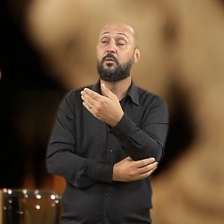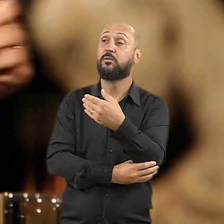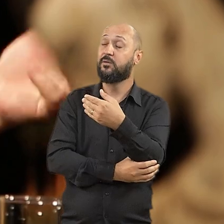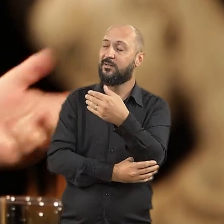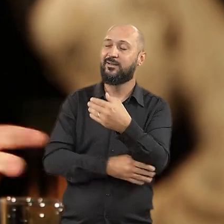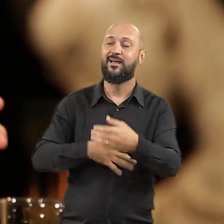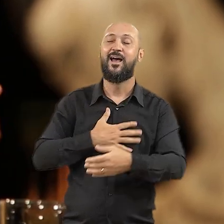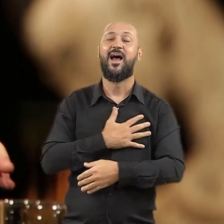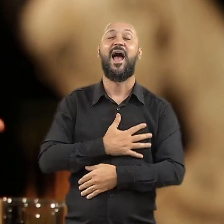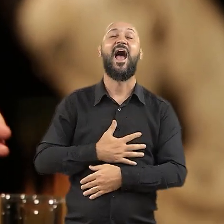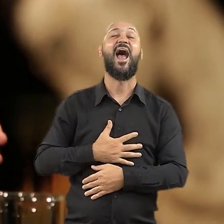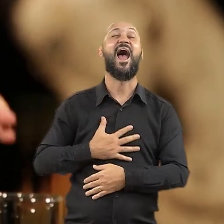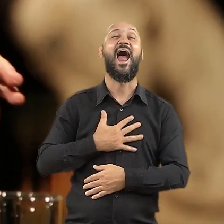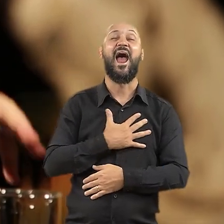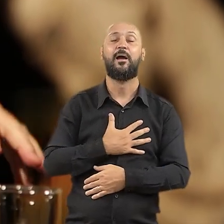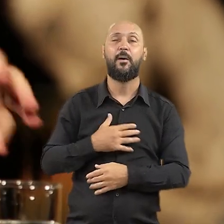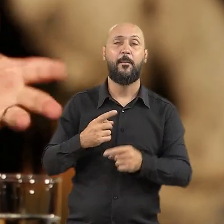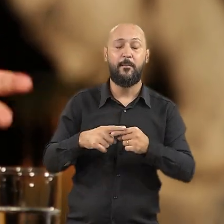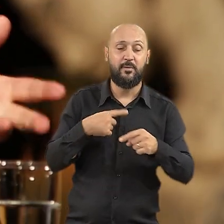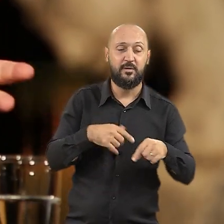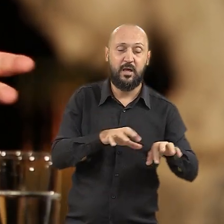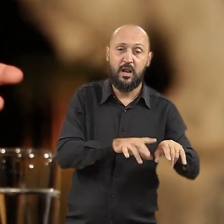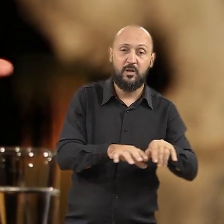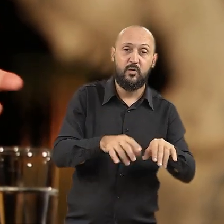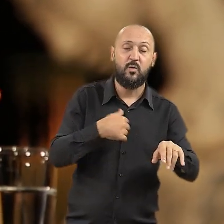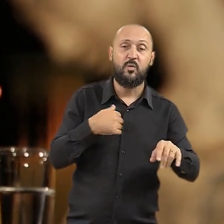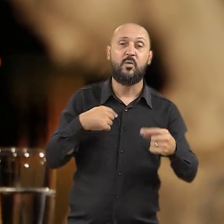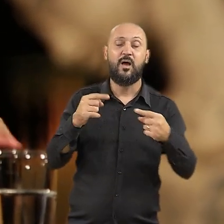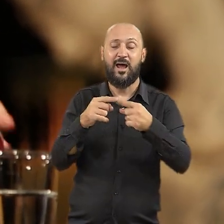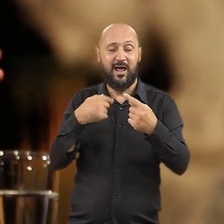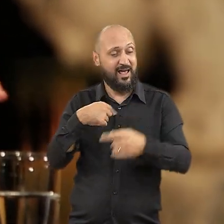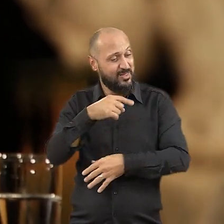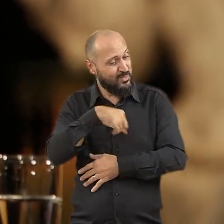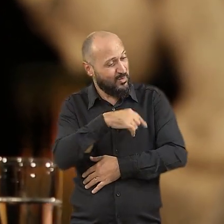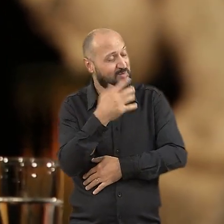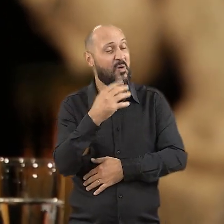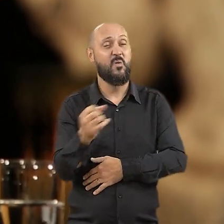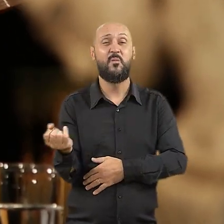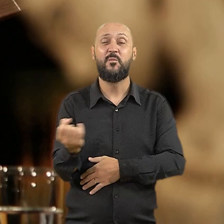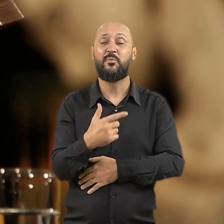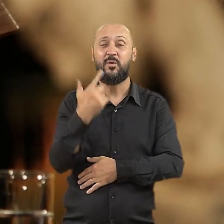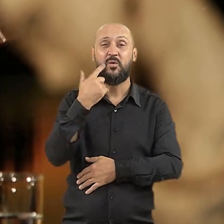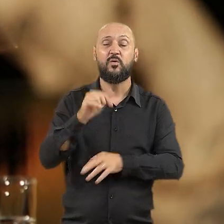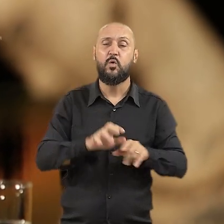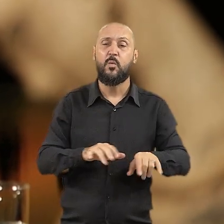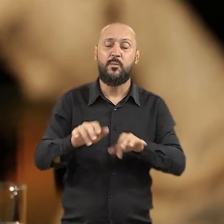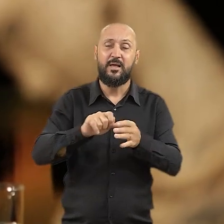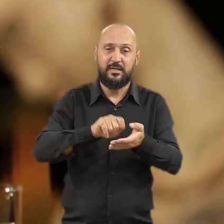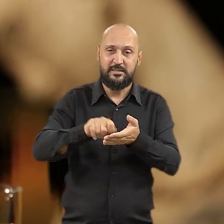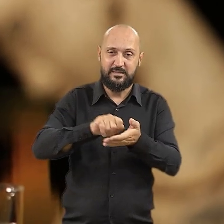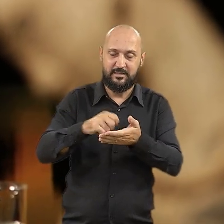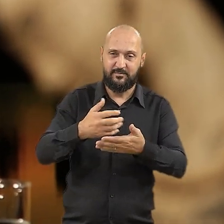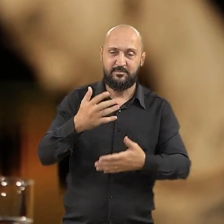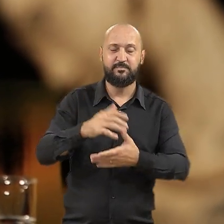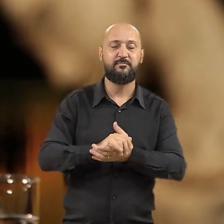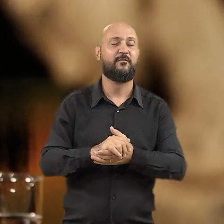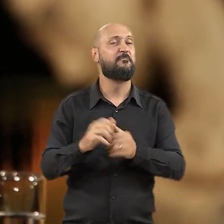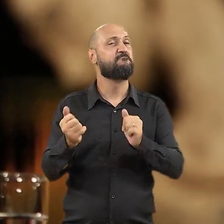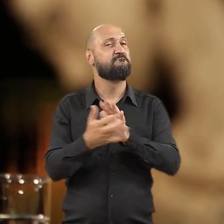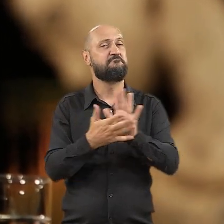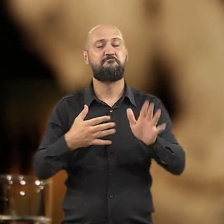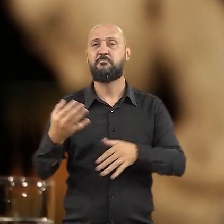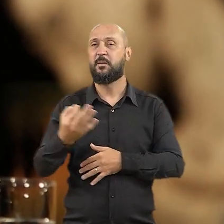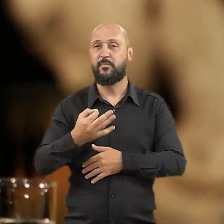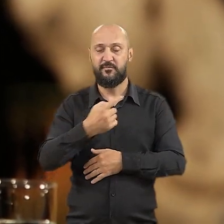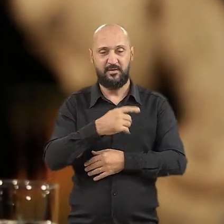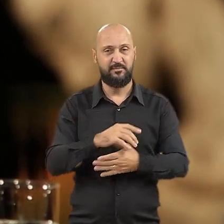ao gozo, né? Porque ele tocou a música, eu falei, olha a nossa música, cara, no piano, escrita. Legal. Achei o máximo, aquilo